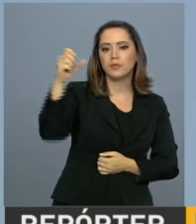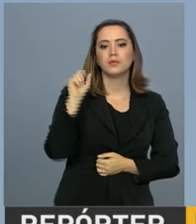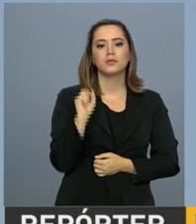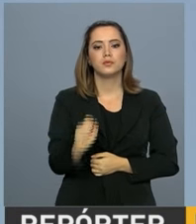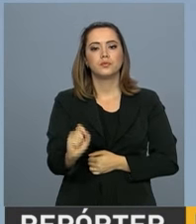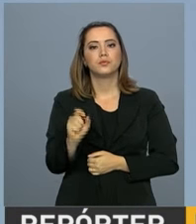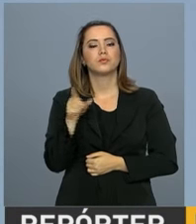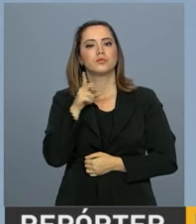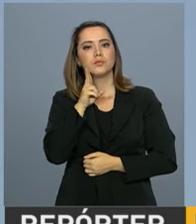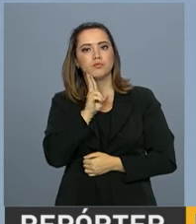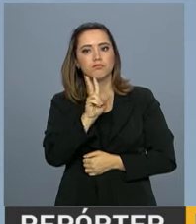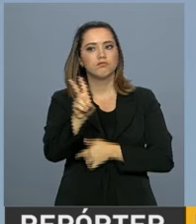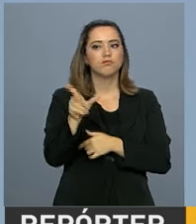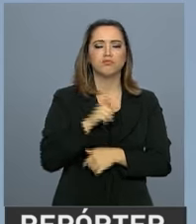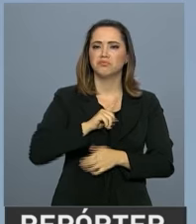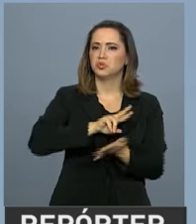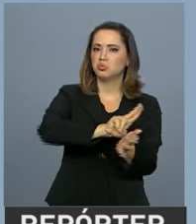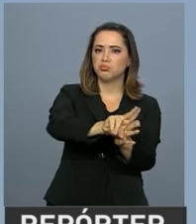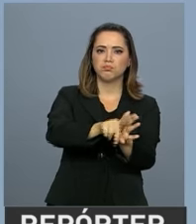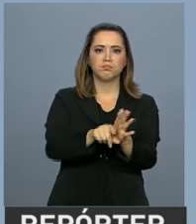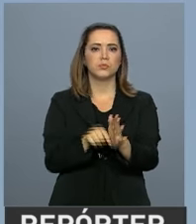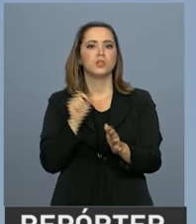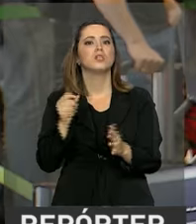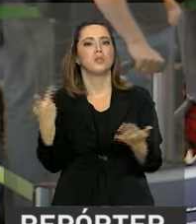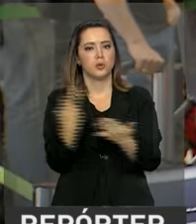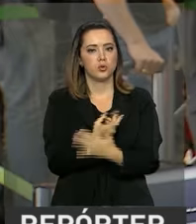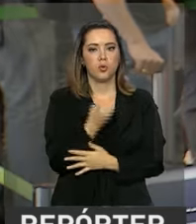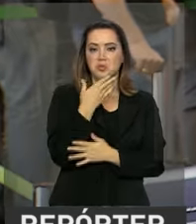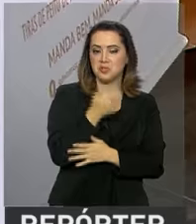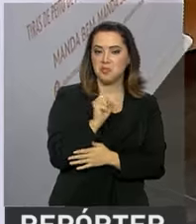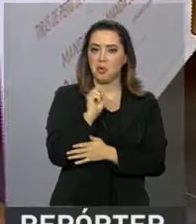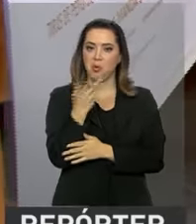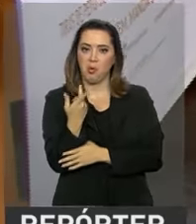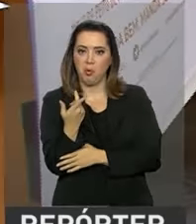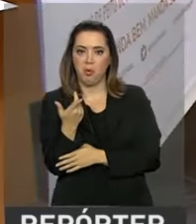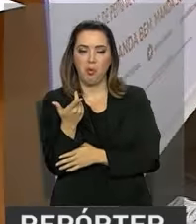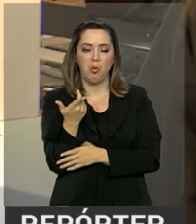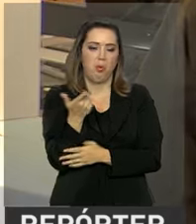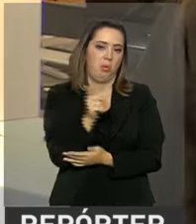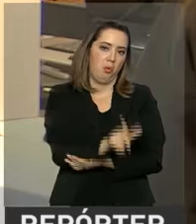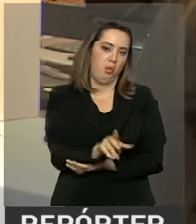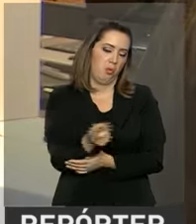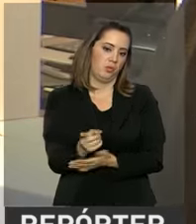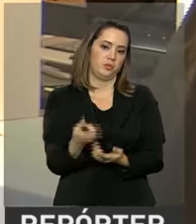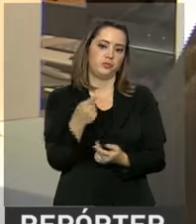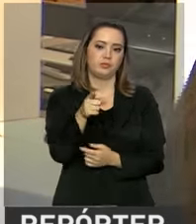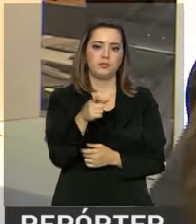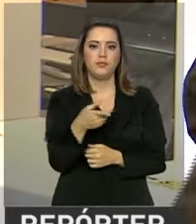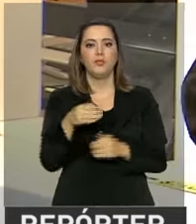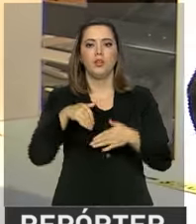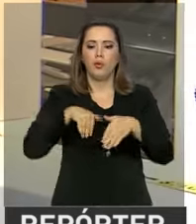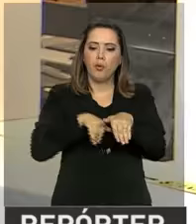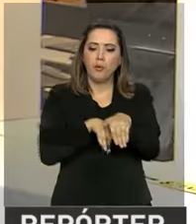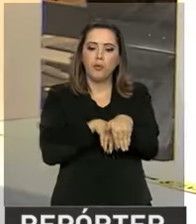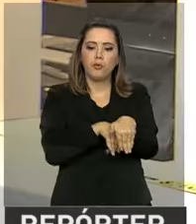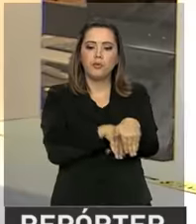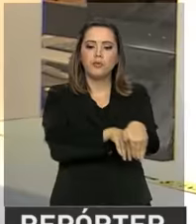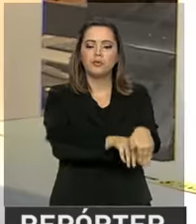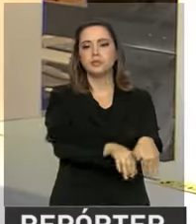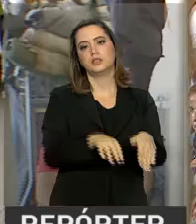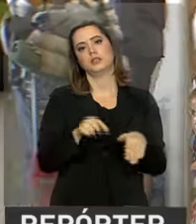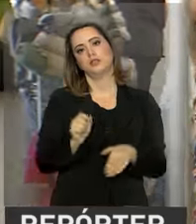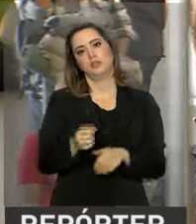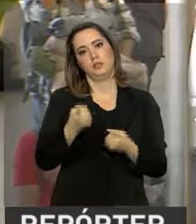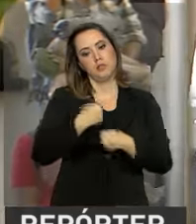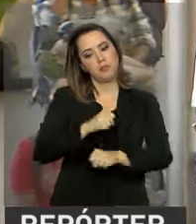envolve muitas coisas que podem dar certo ou dar errado. Fila, limpeza, humor dos passageiros e dos